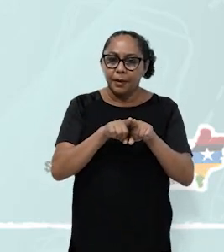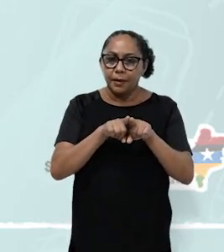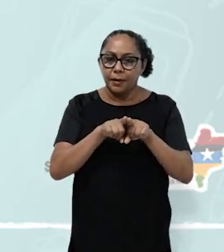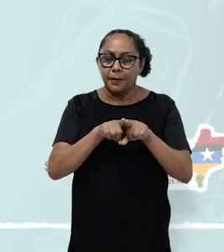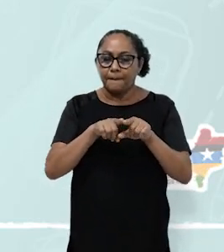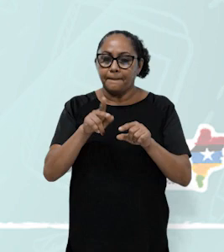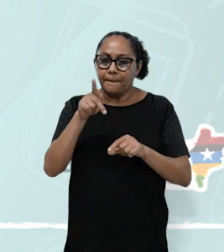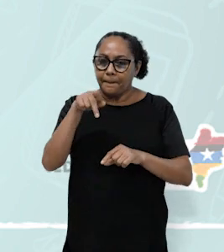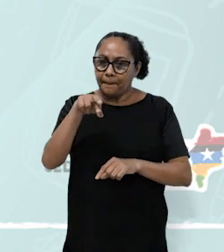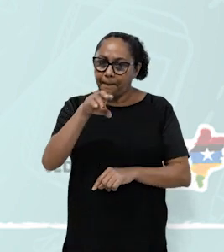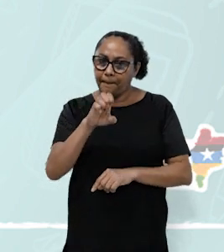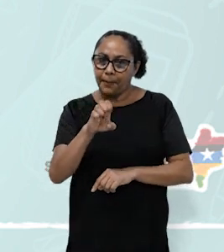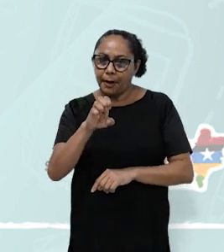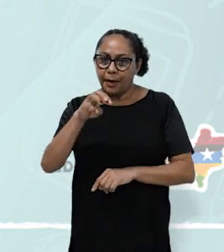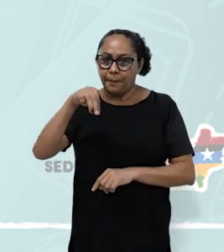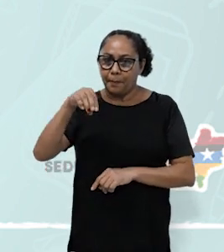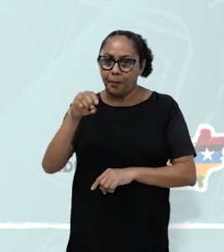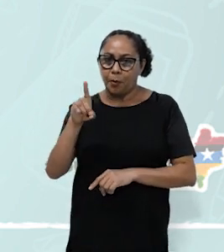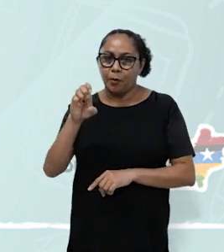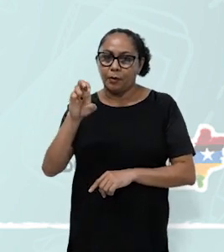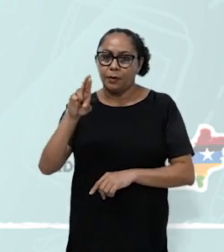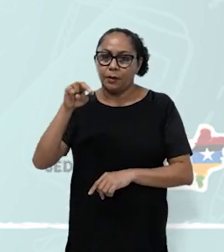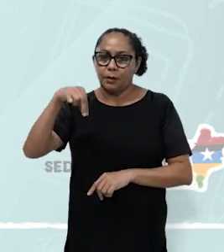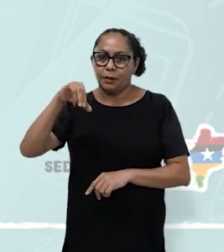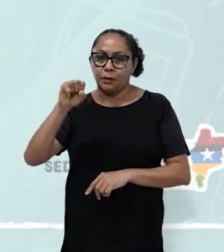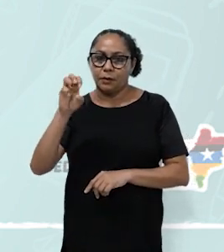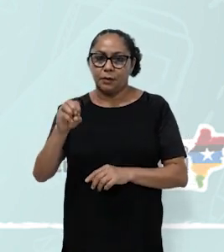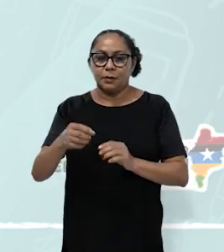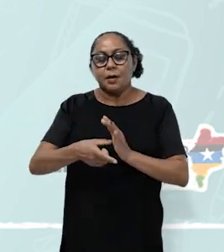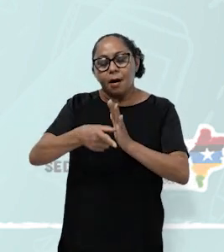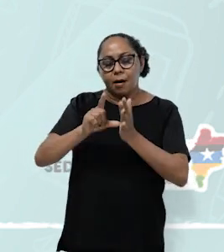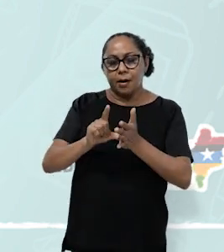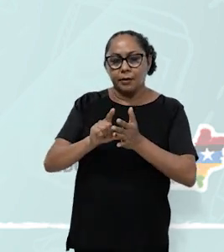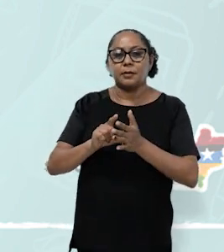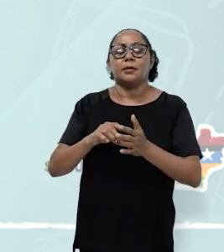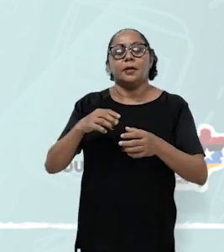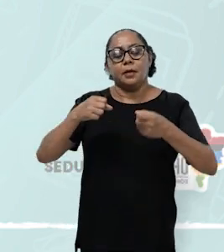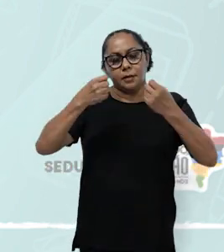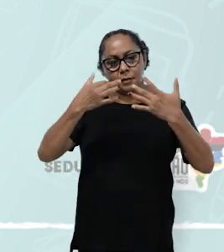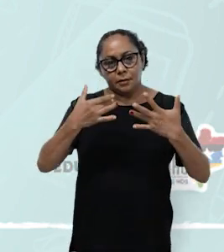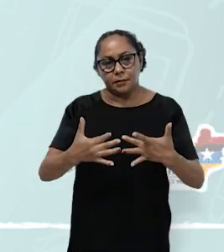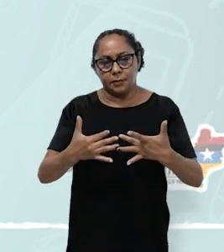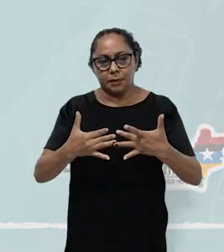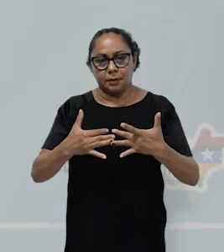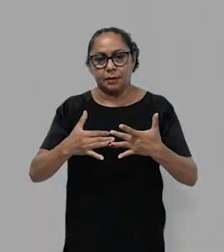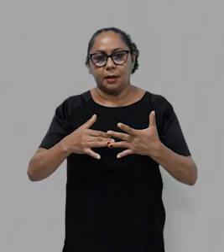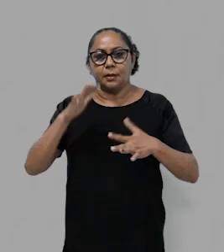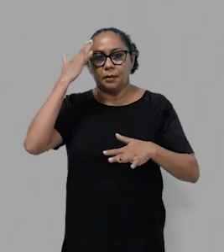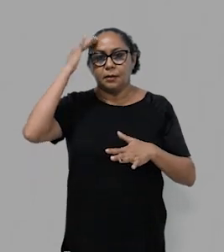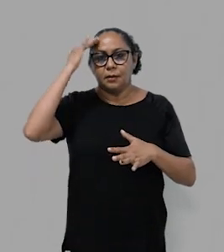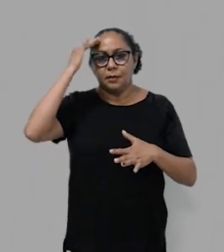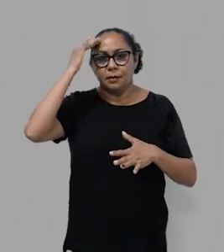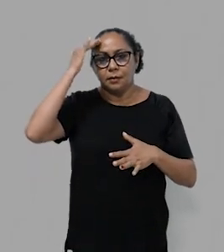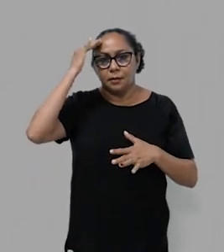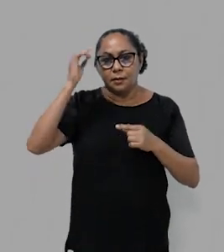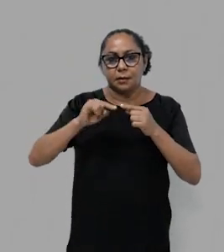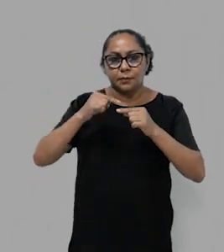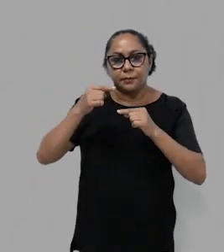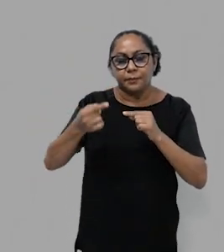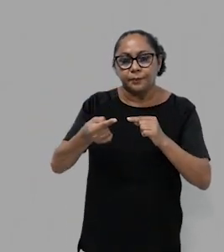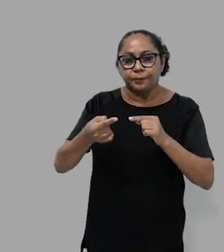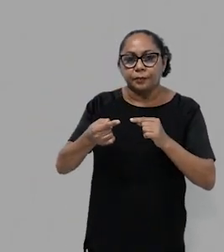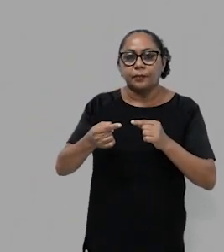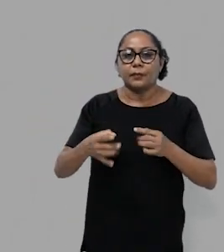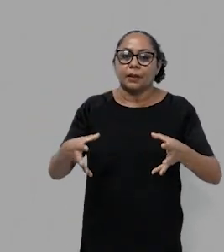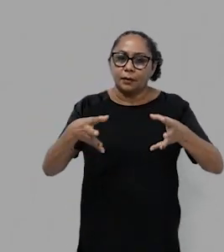pré-modernismo, porque veio antes do modernismo. Aí lascou a vida. A gente vai brincar sobre isso, mas entender que o pós-impressionismo ele agrega um grupo